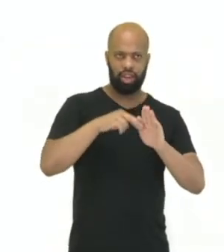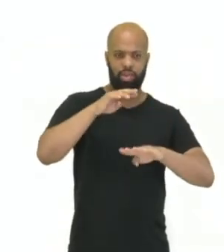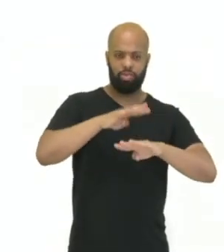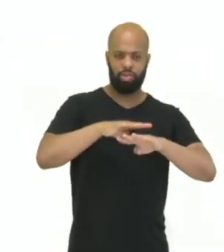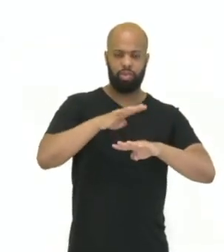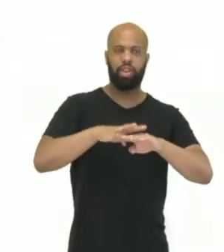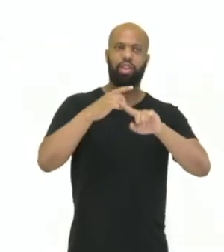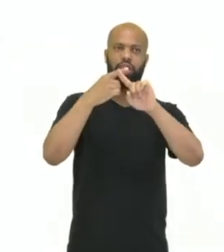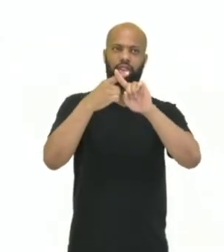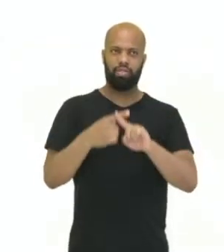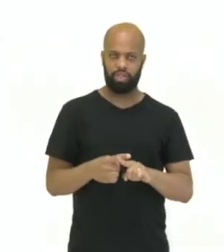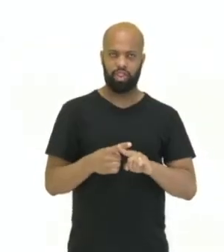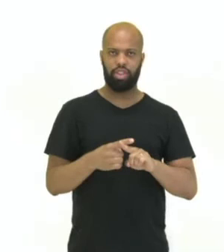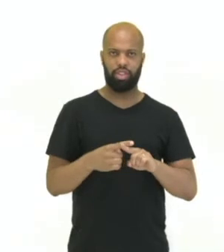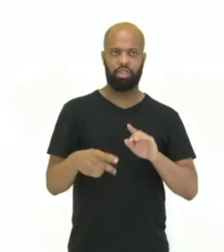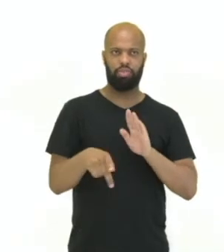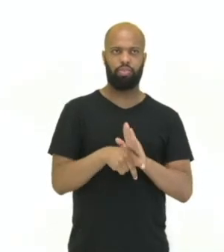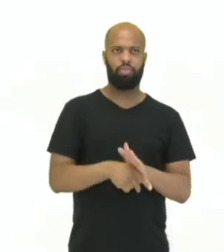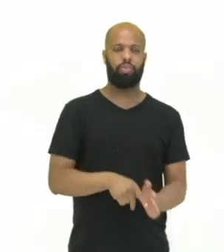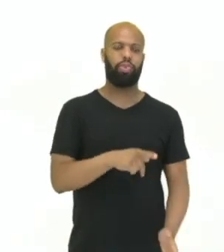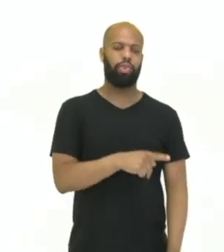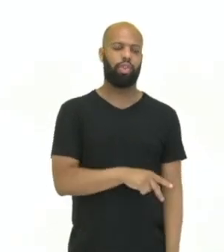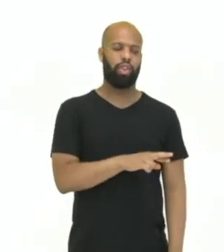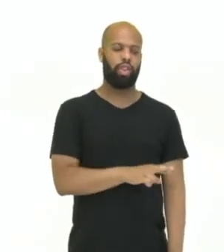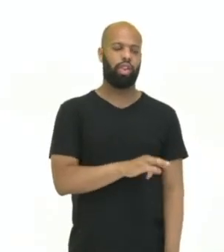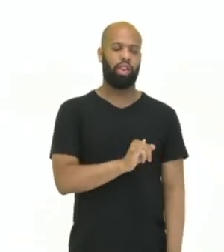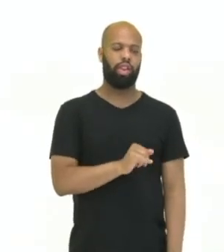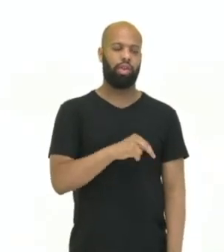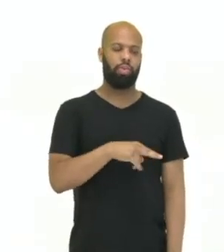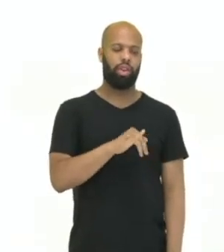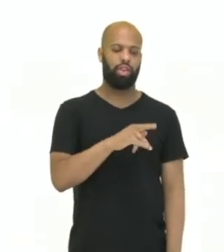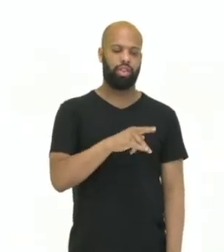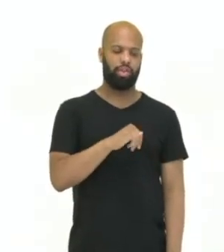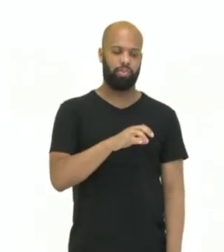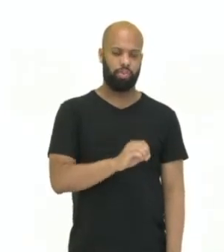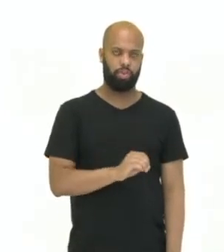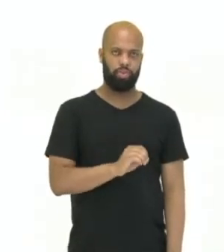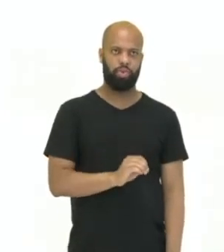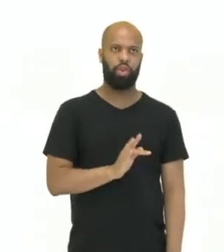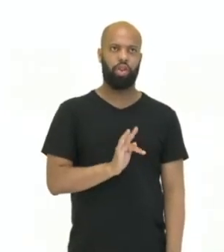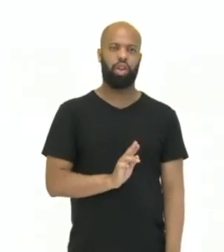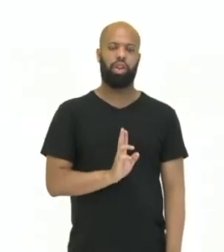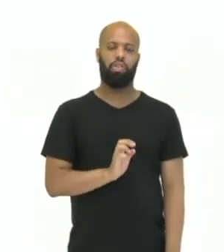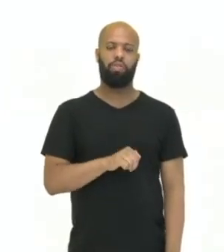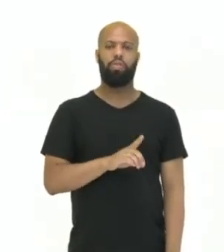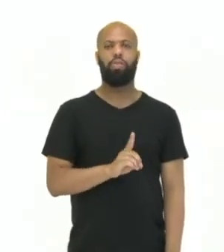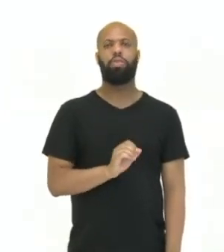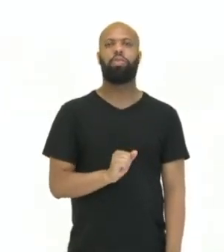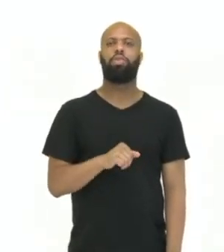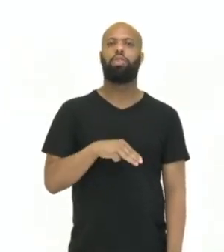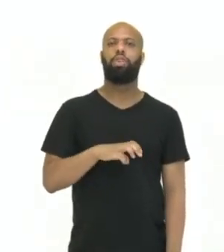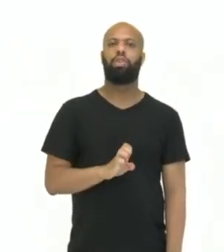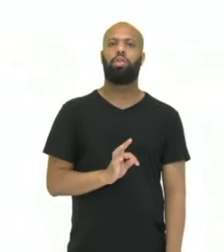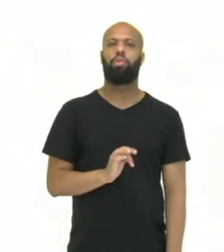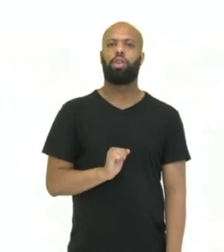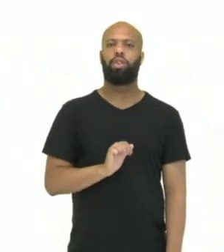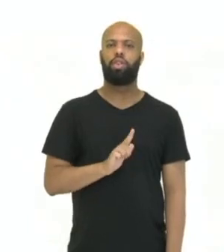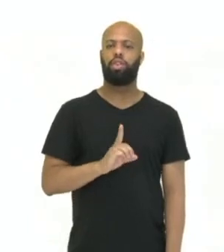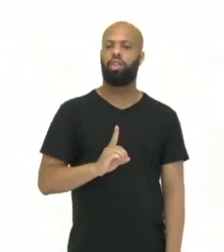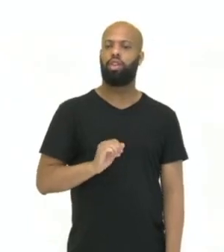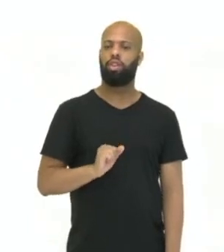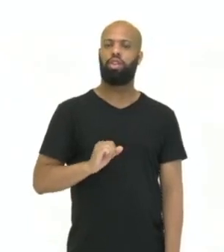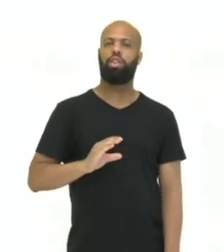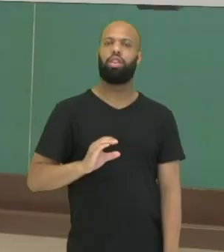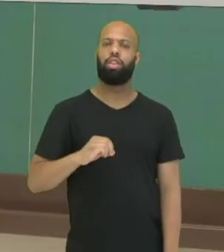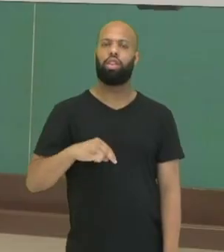ou princípio fundamental de contagem. Lembrando que princípio multiplicativo e princípio fundamental